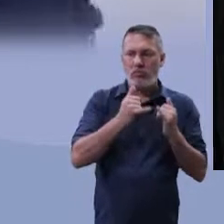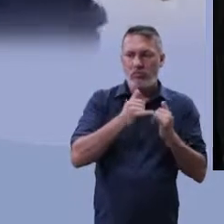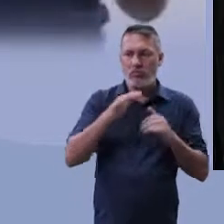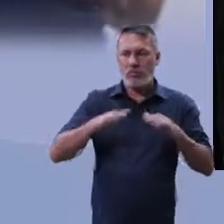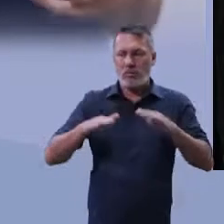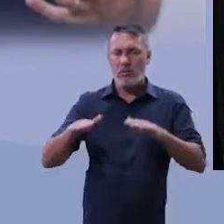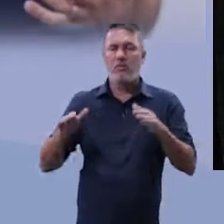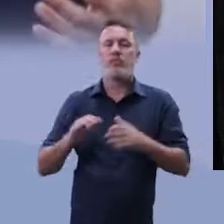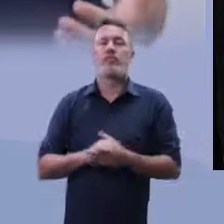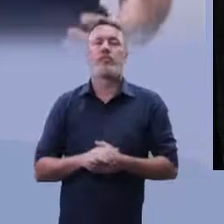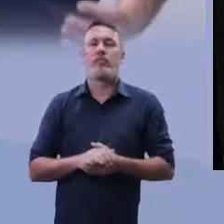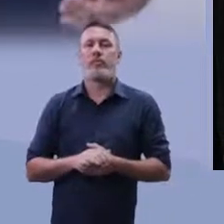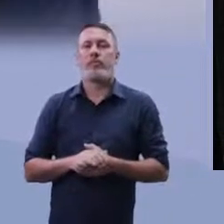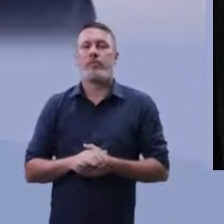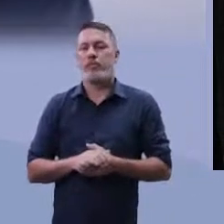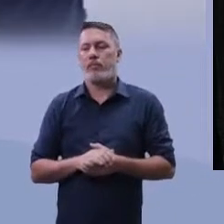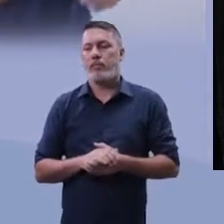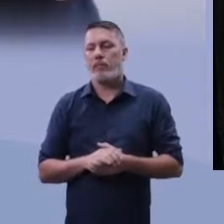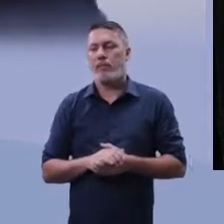1.375, 1.465,